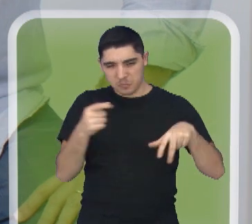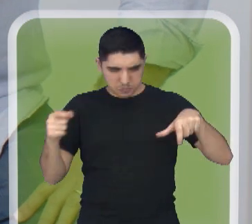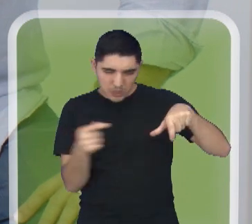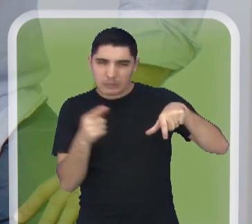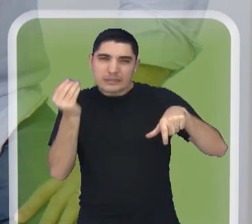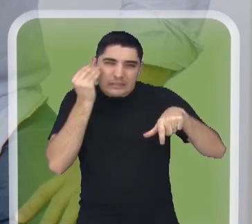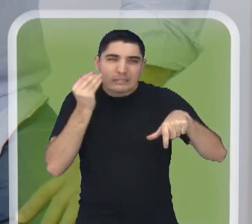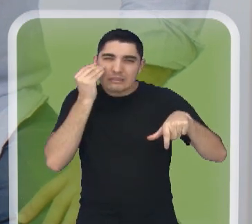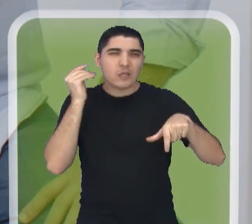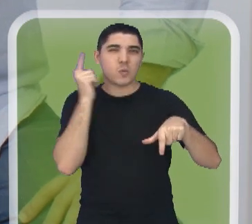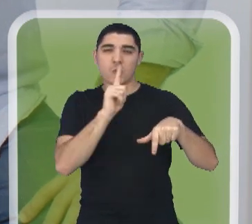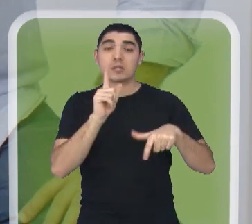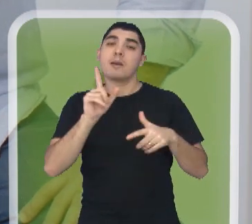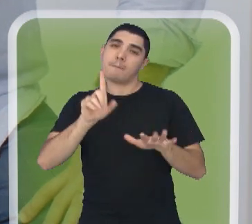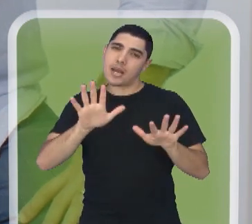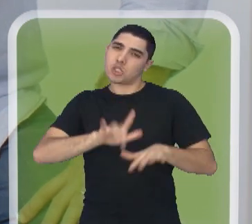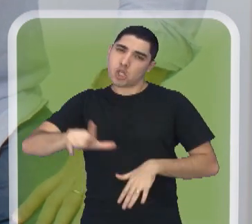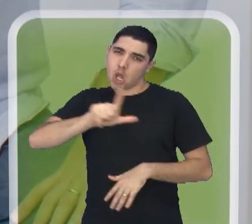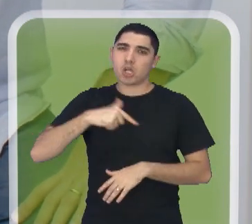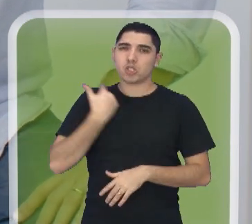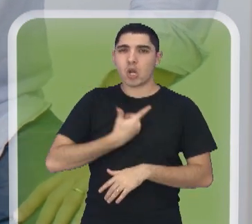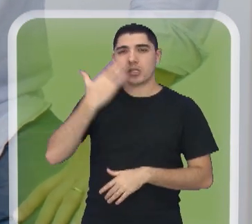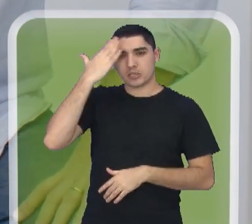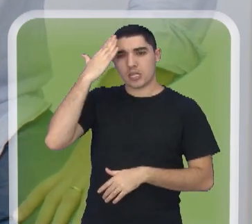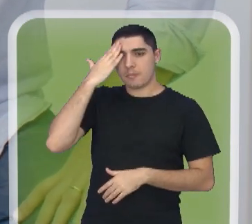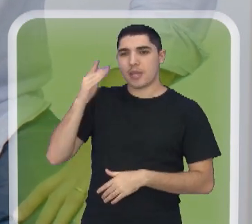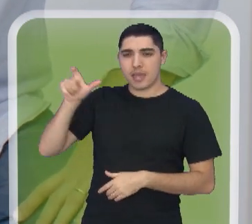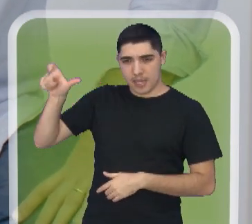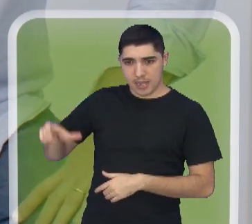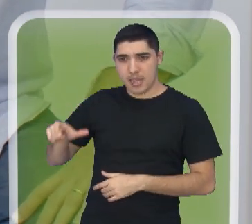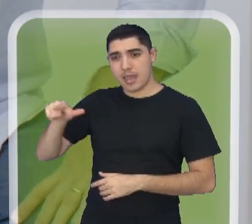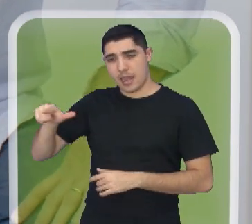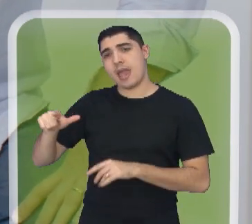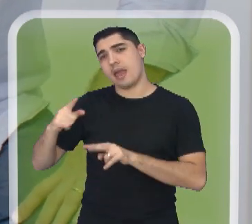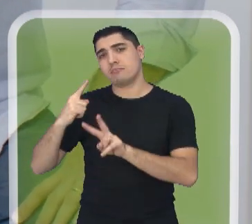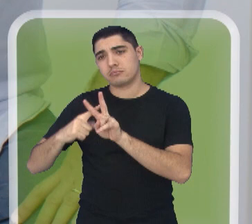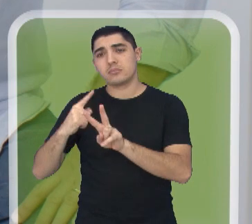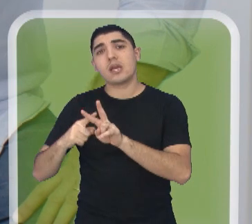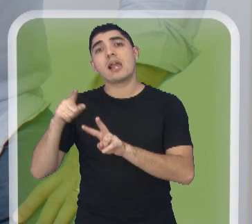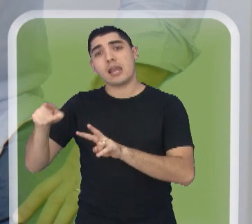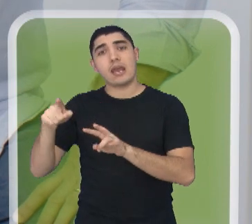lado do Capivariano também, um jogador que tinha uma proposta de uma Série C de brasileiro.